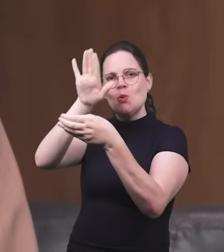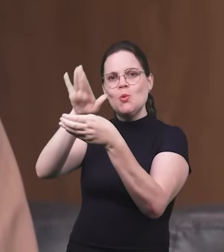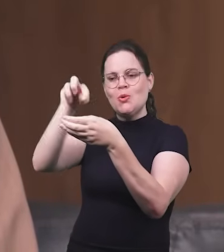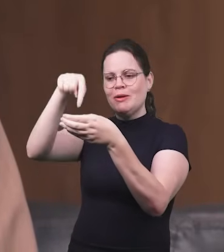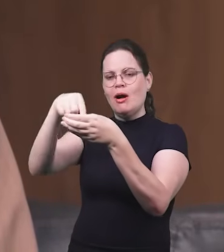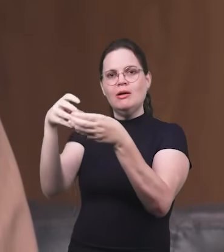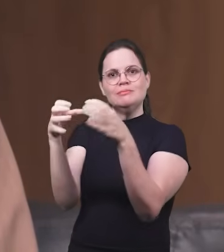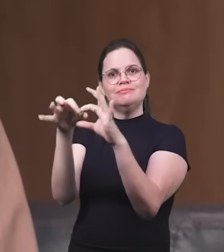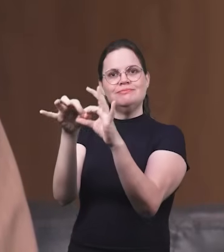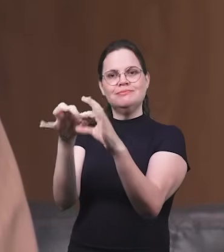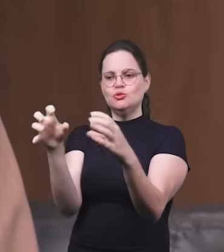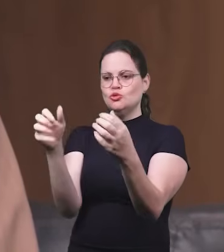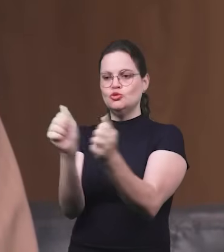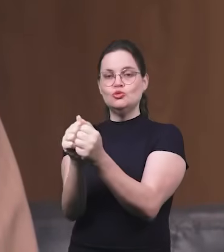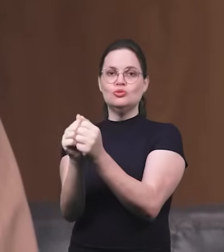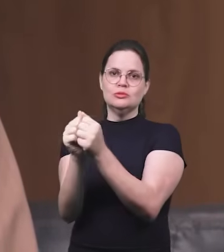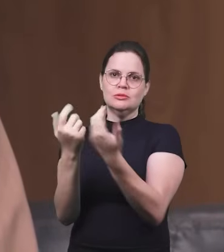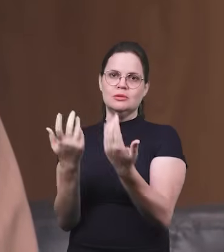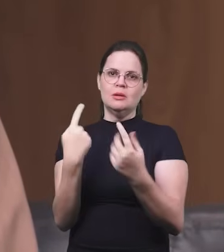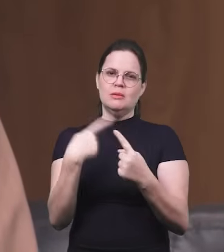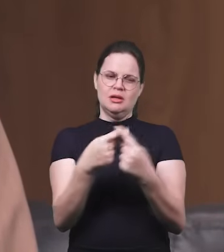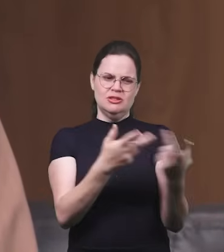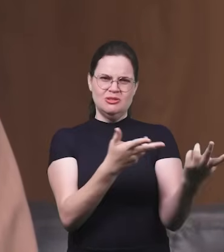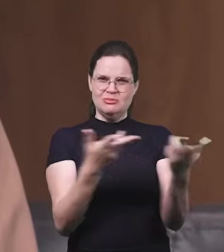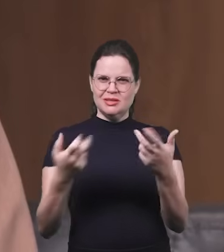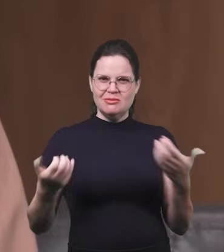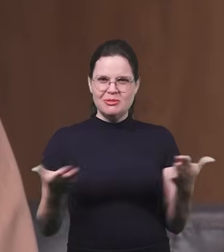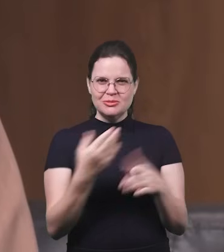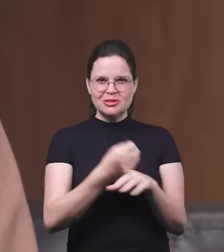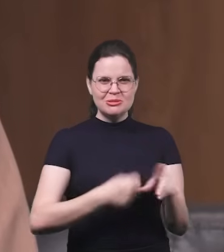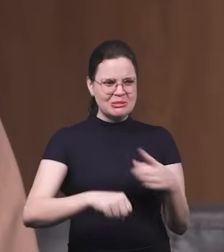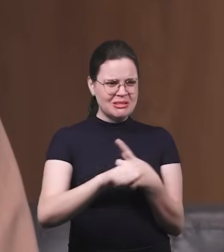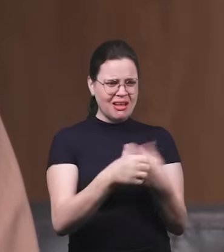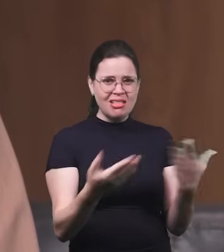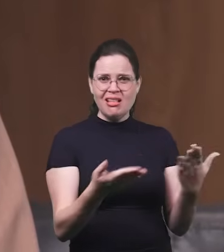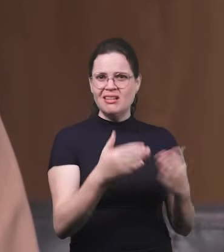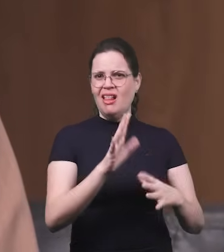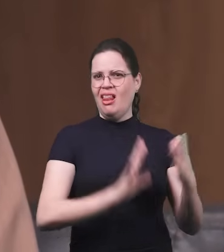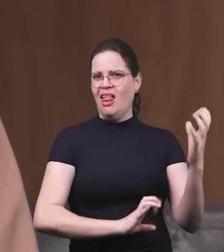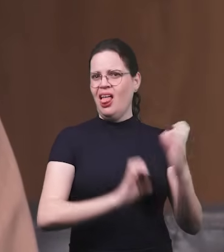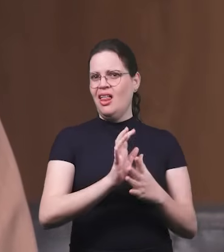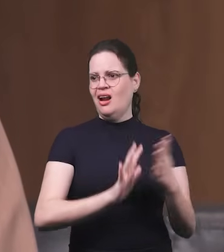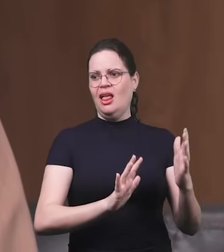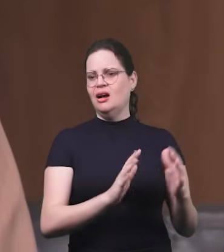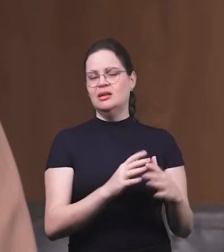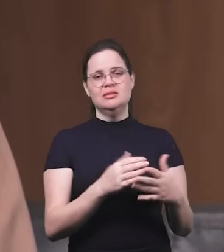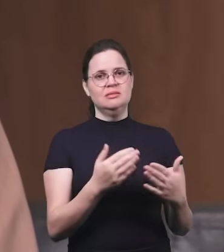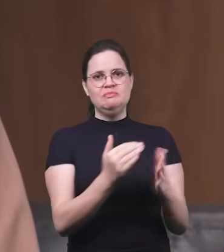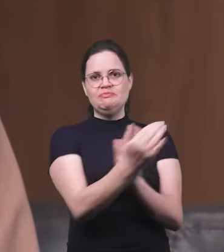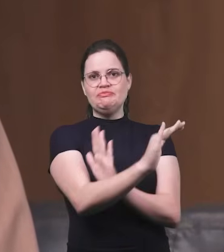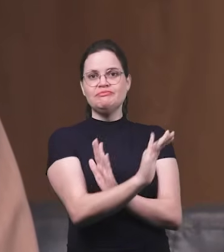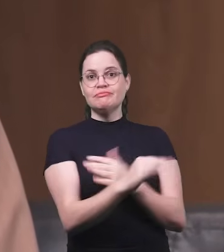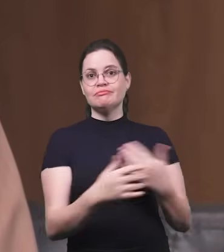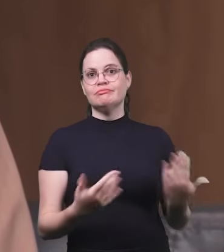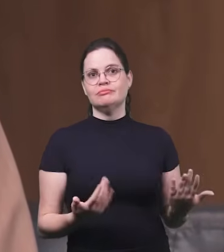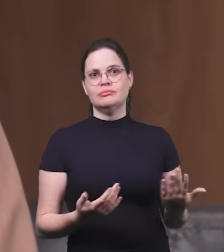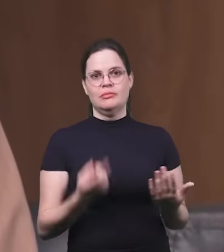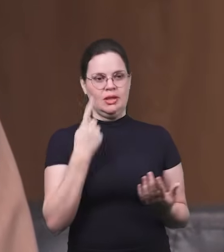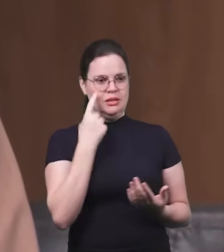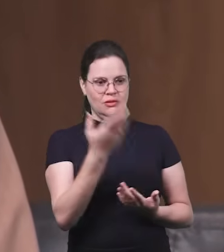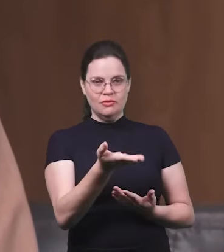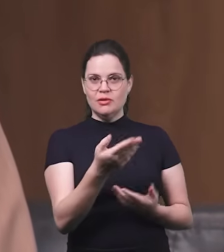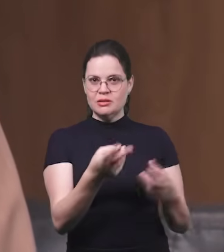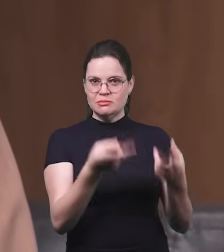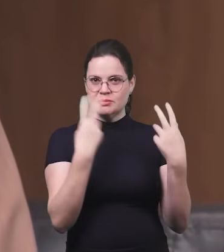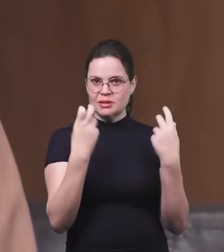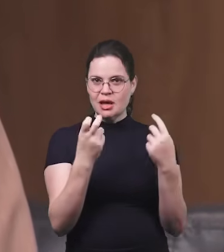vivendo, de conflitos, de desentendimentos, às vezes você não vê mais o lar com